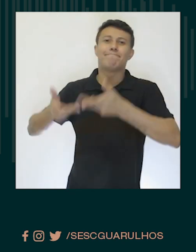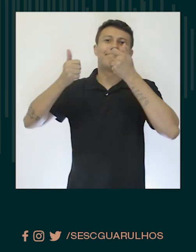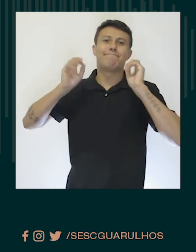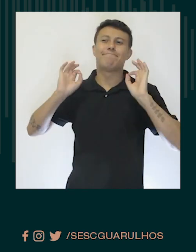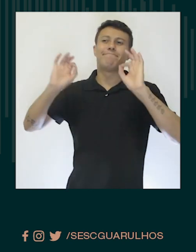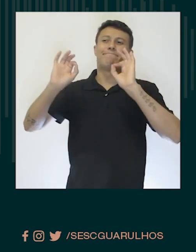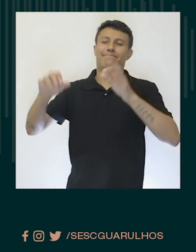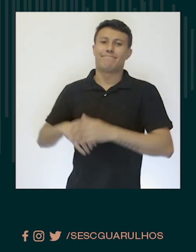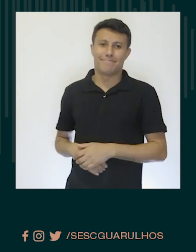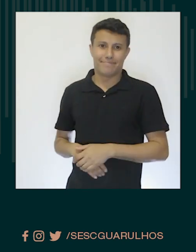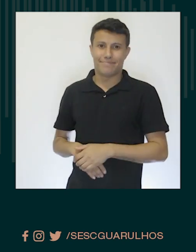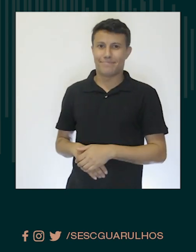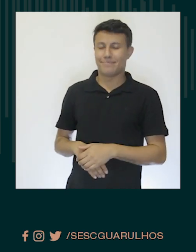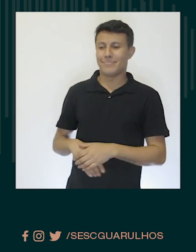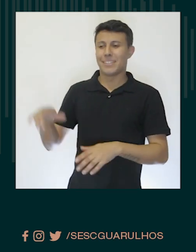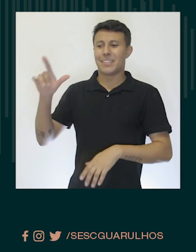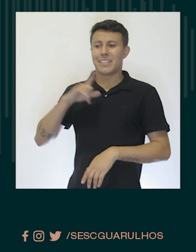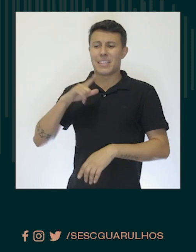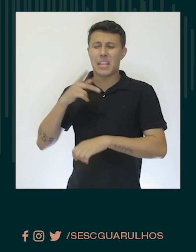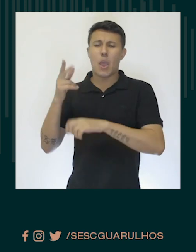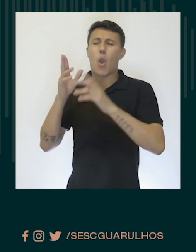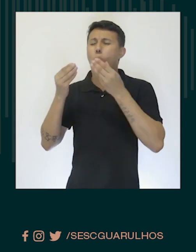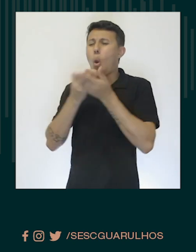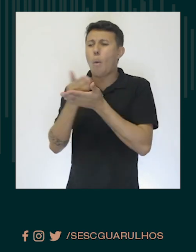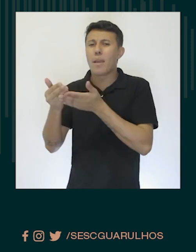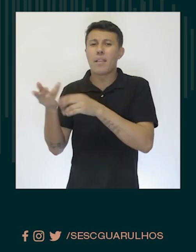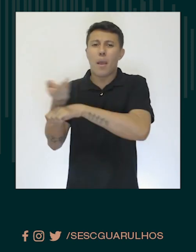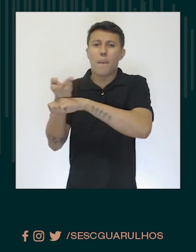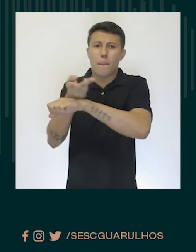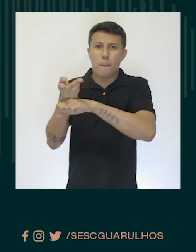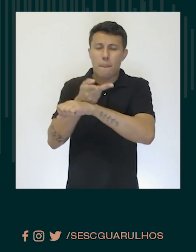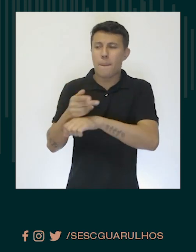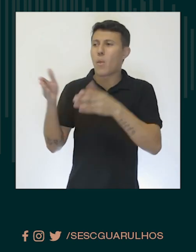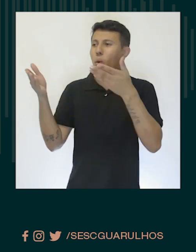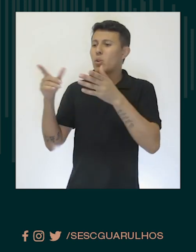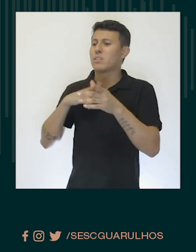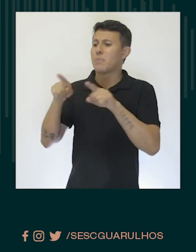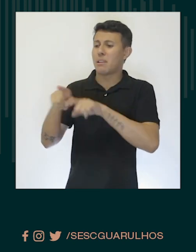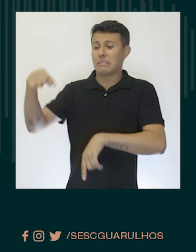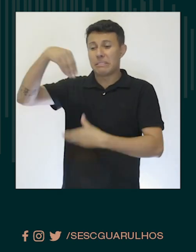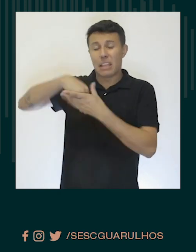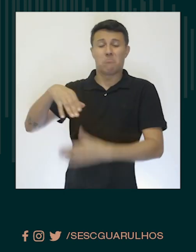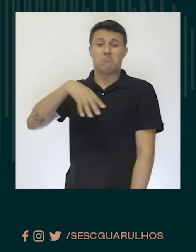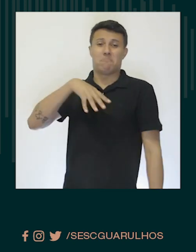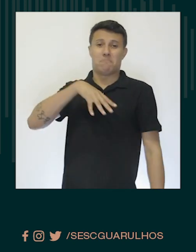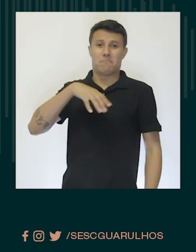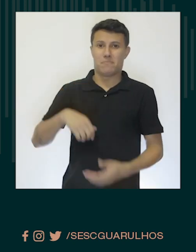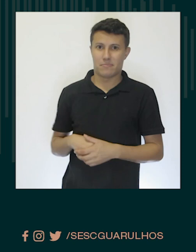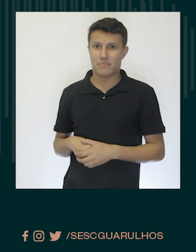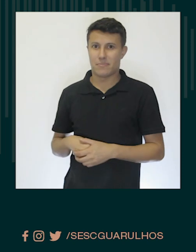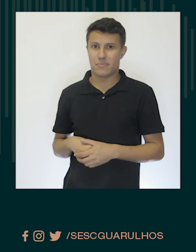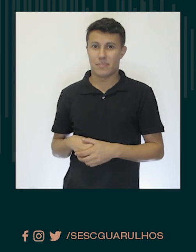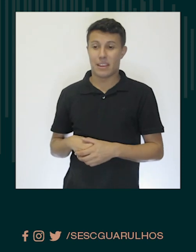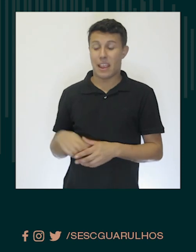onde buscar. Você tem que lutar pelos seus direitos aqui na cidade. Saiba que aqui na cidade a gente tem um conselho